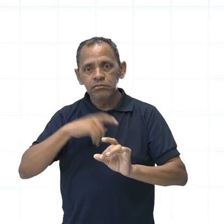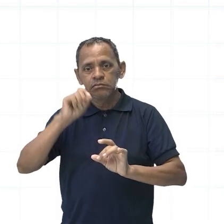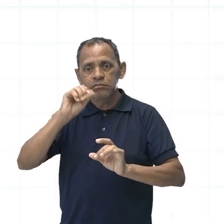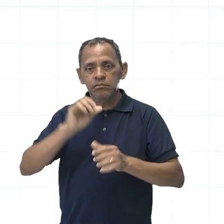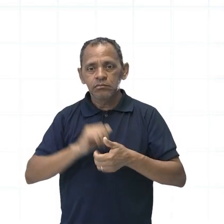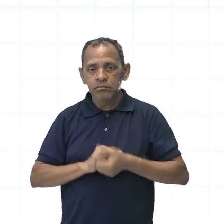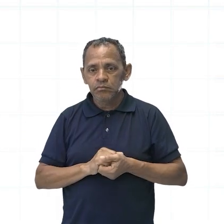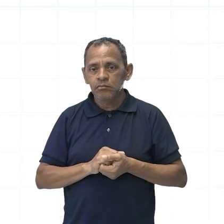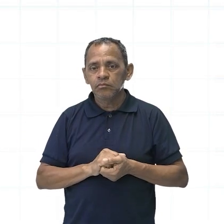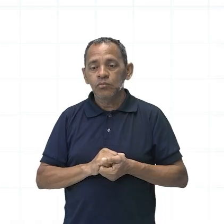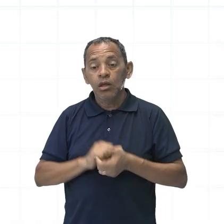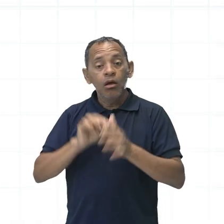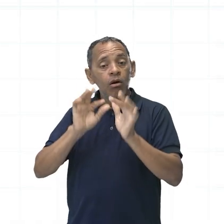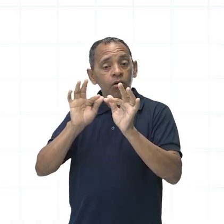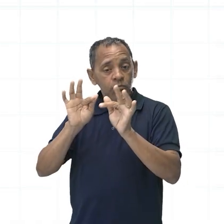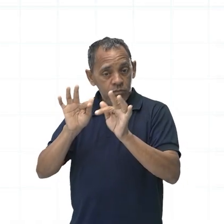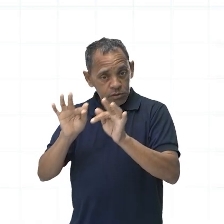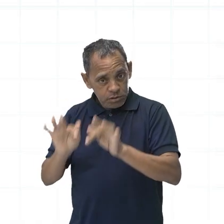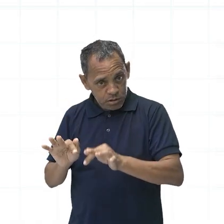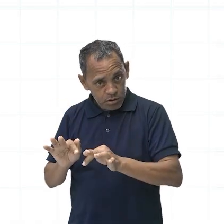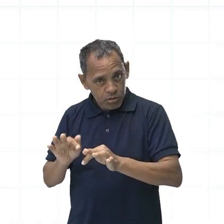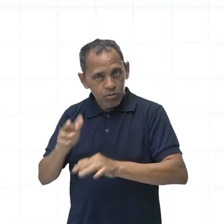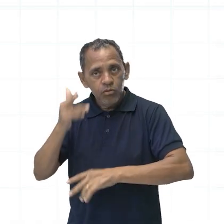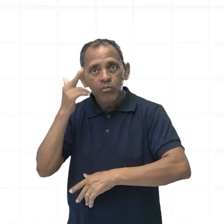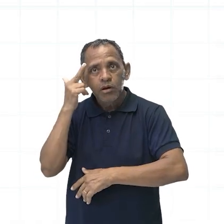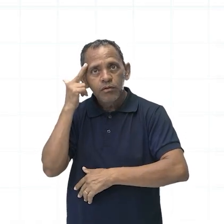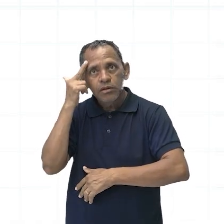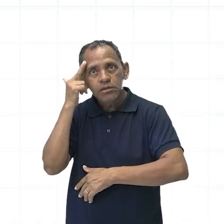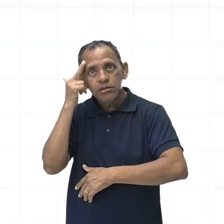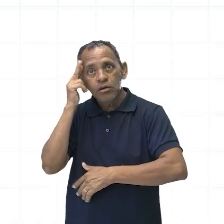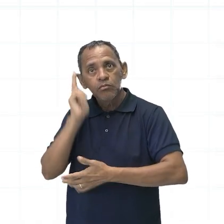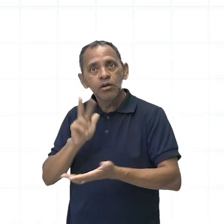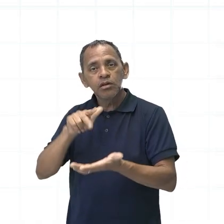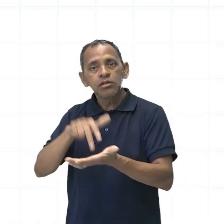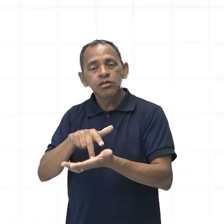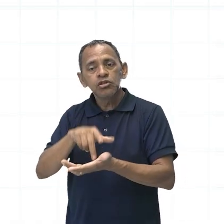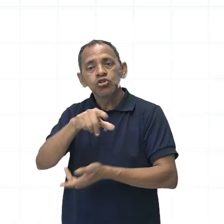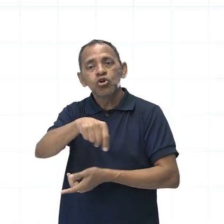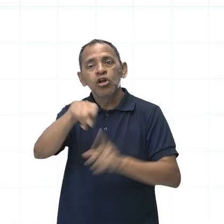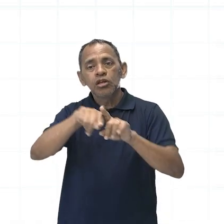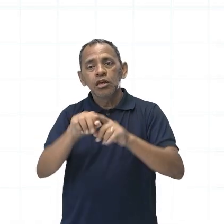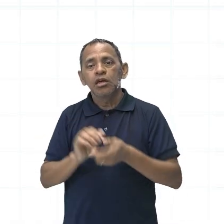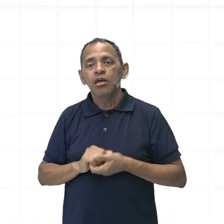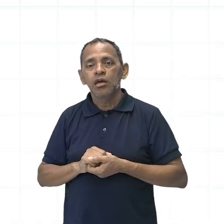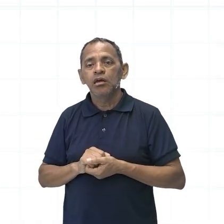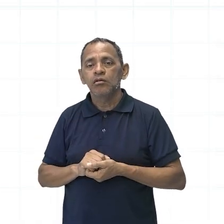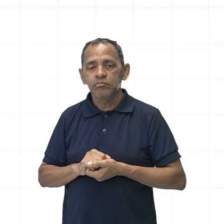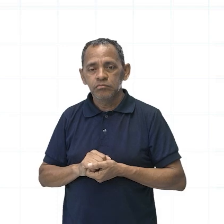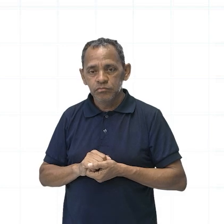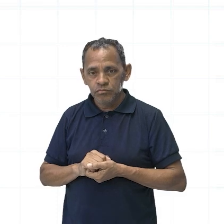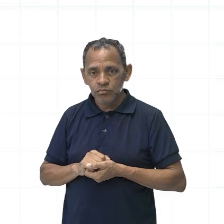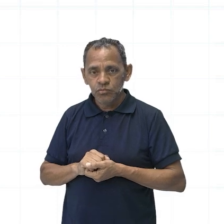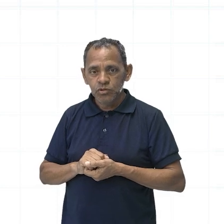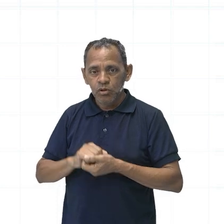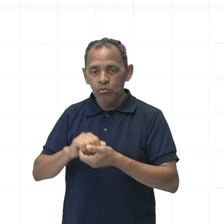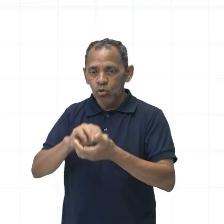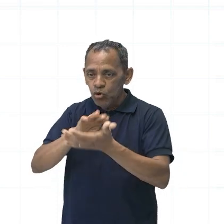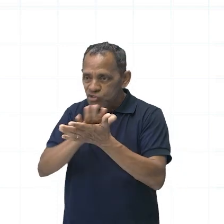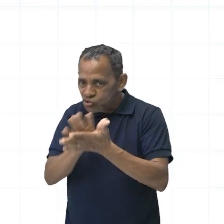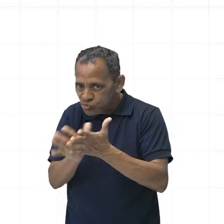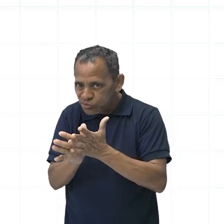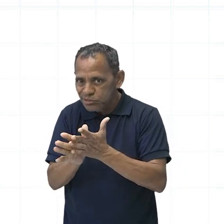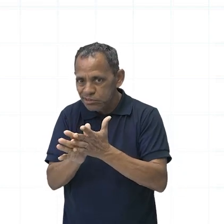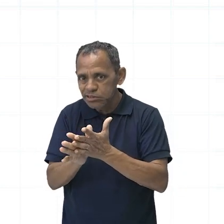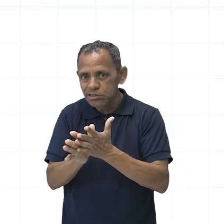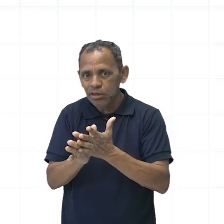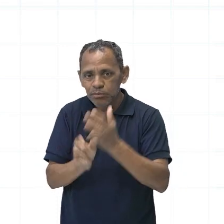quê? O final, né, reflexivo. A protagonista opta por desfazer suas criações para preservar